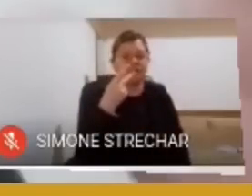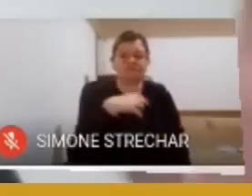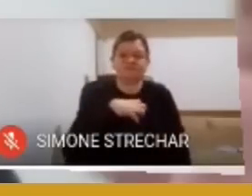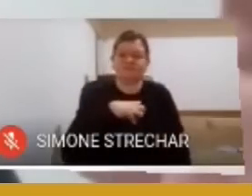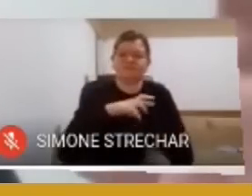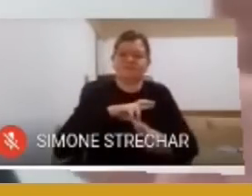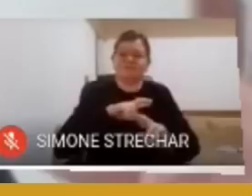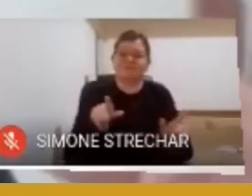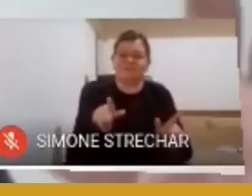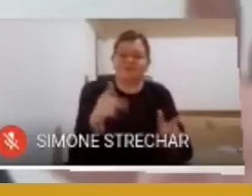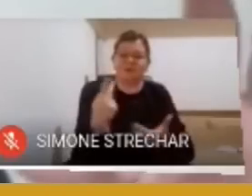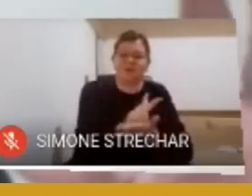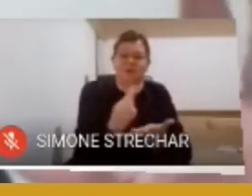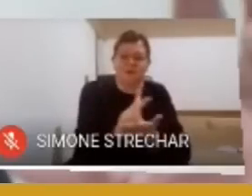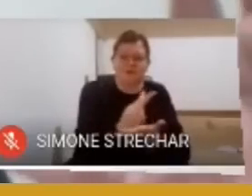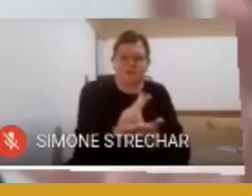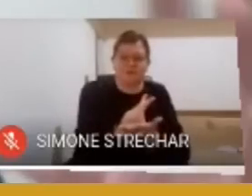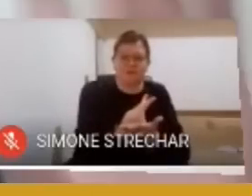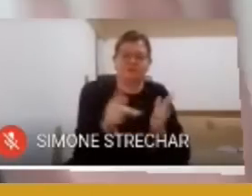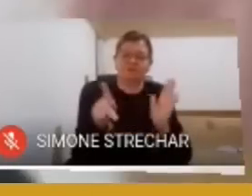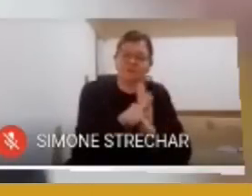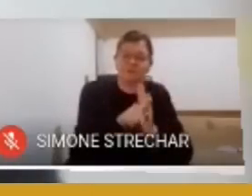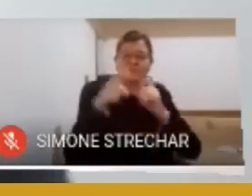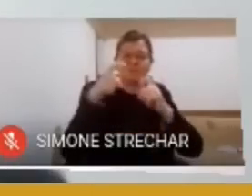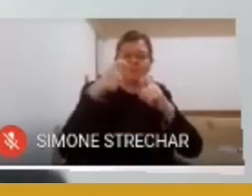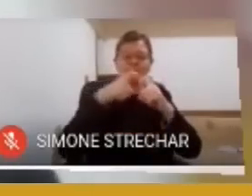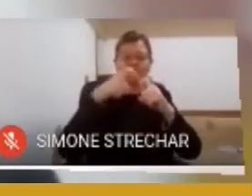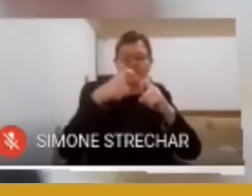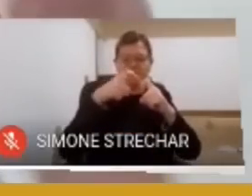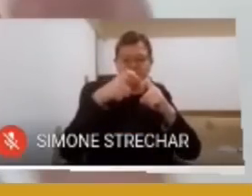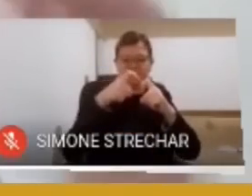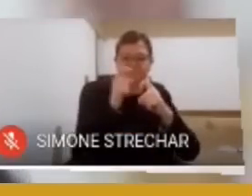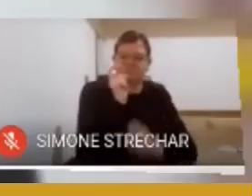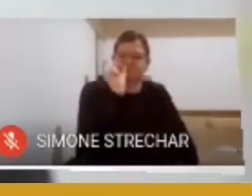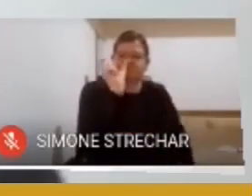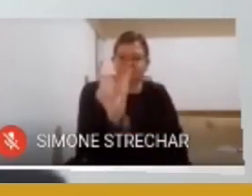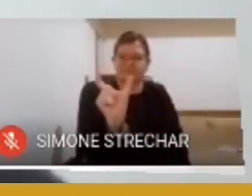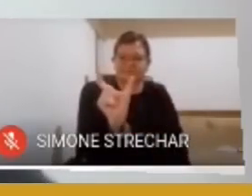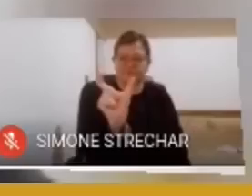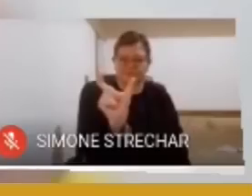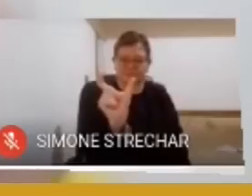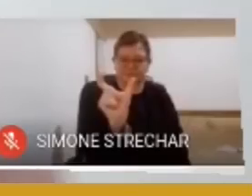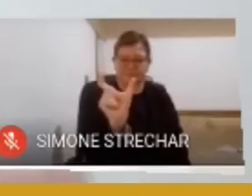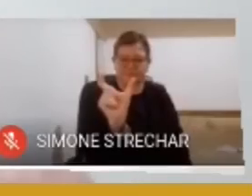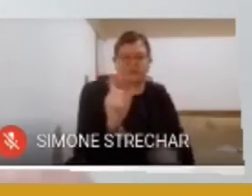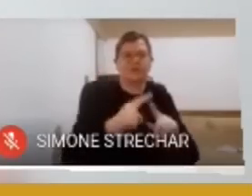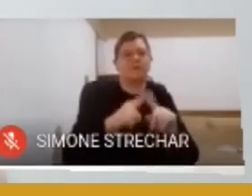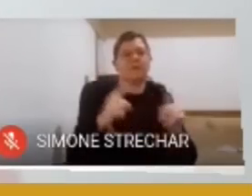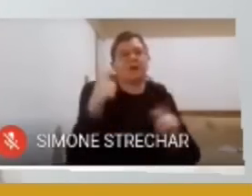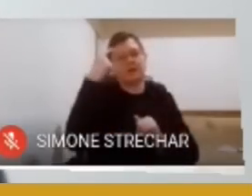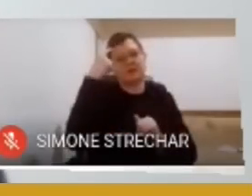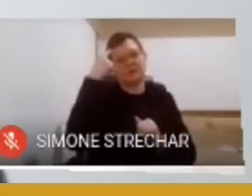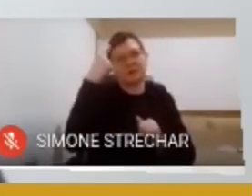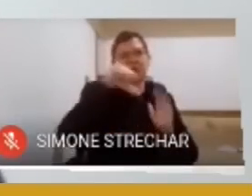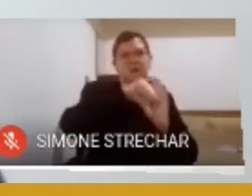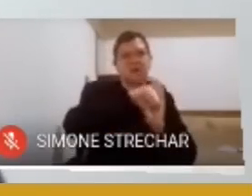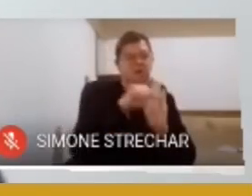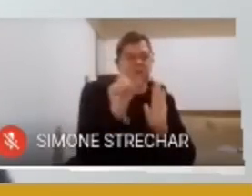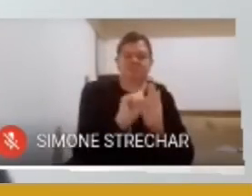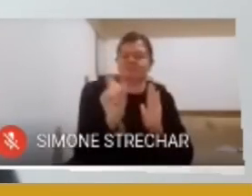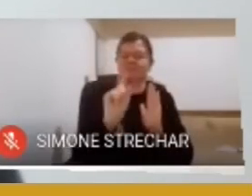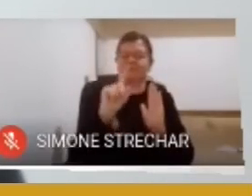crime, e não é. O crime é um estupro, o estupro de vulnerável, certo? E nós vamos ver aqui os outros nomes de